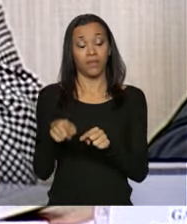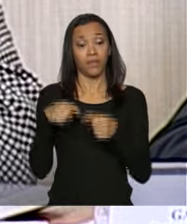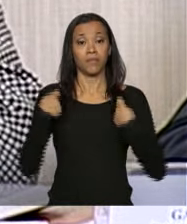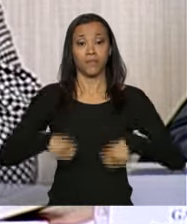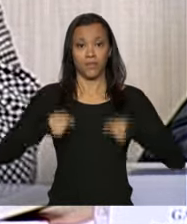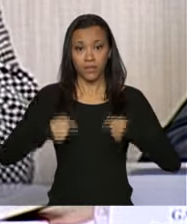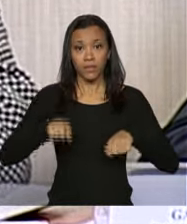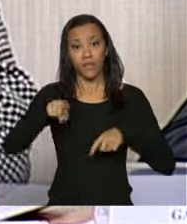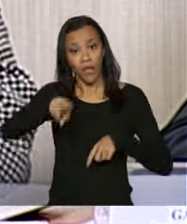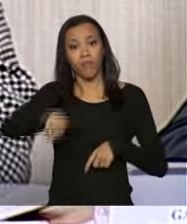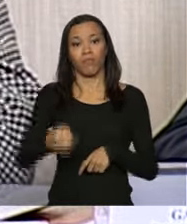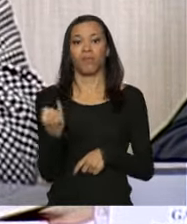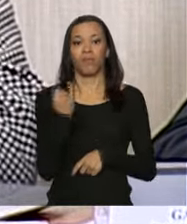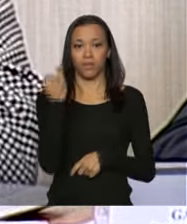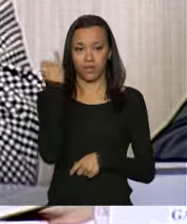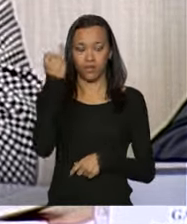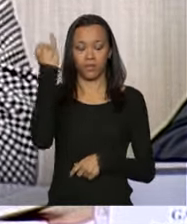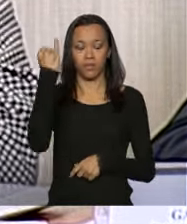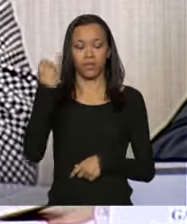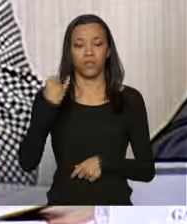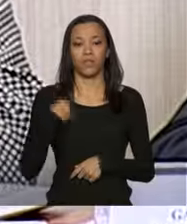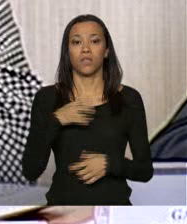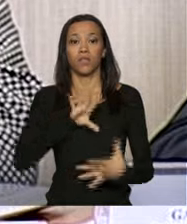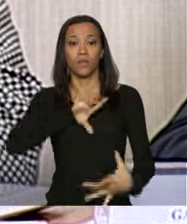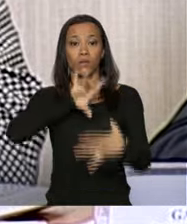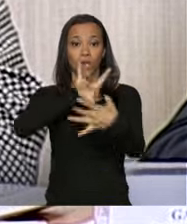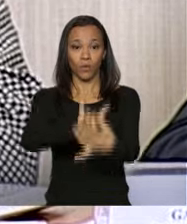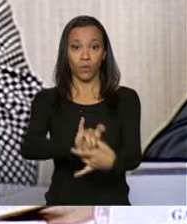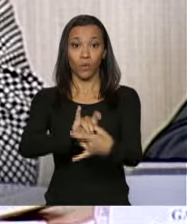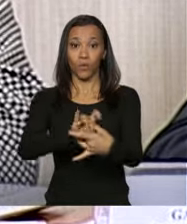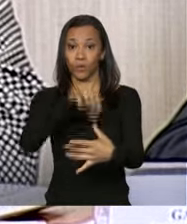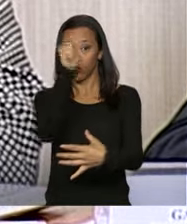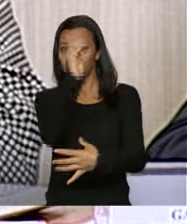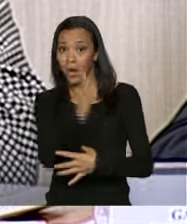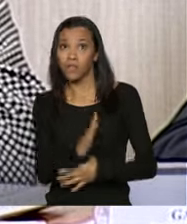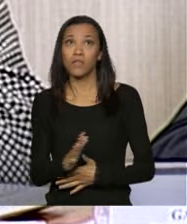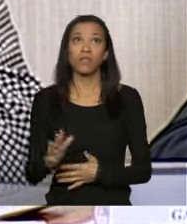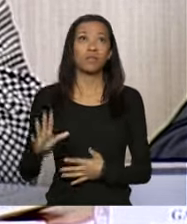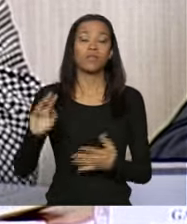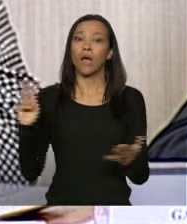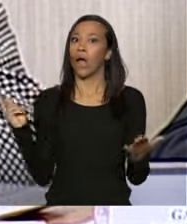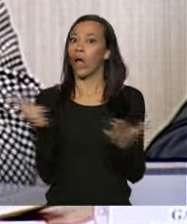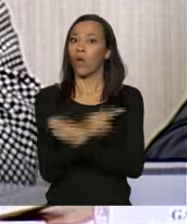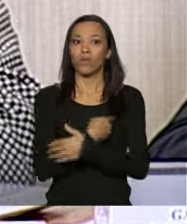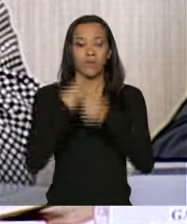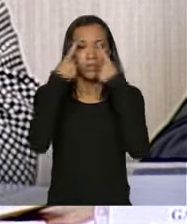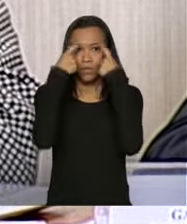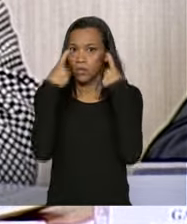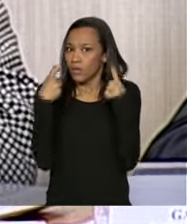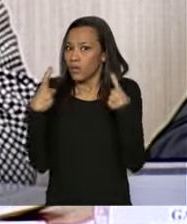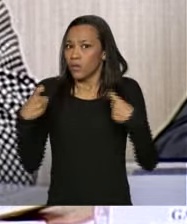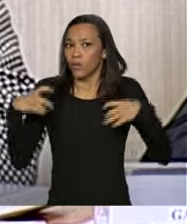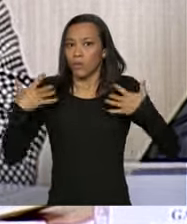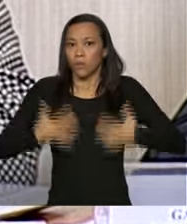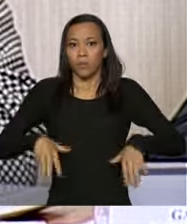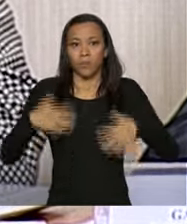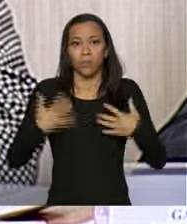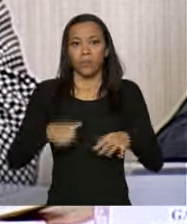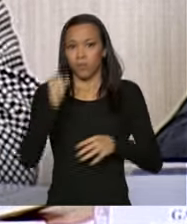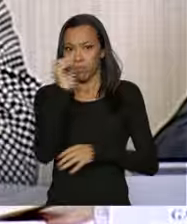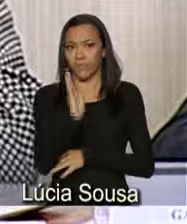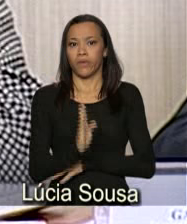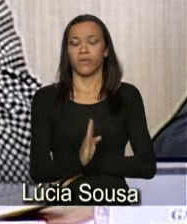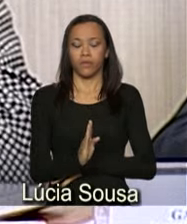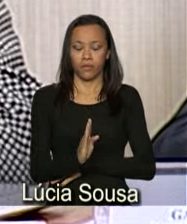necessário e importante no cenário que eu chamaria de desolador que vive a sociedade brasileira.